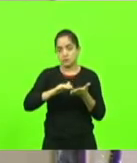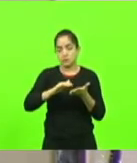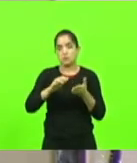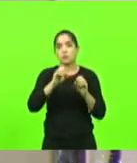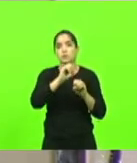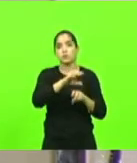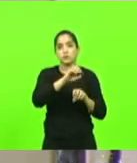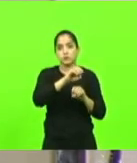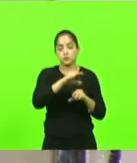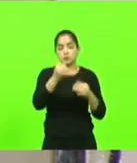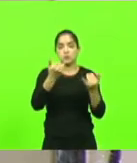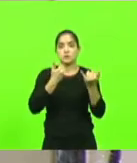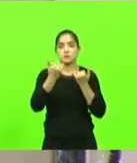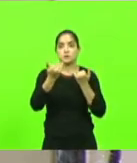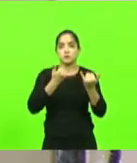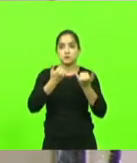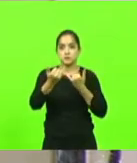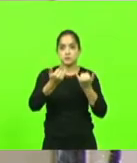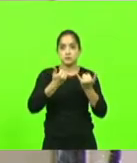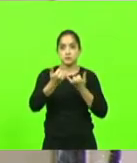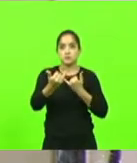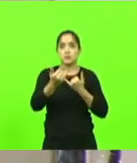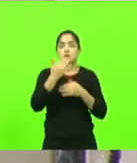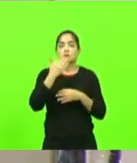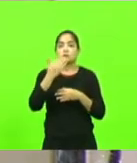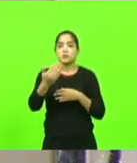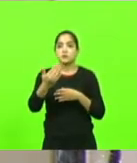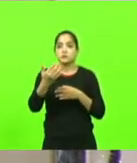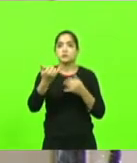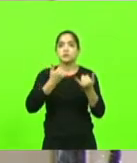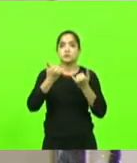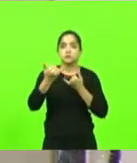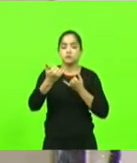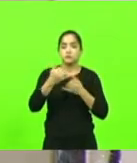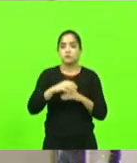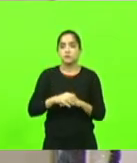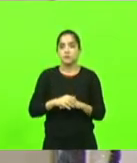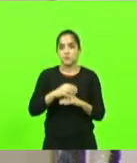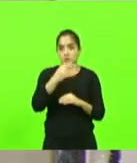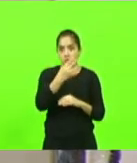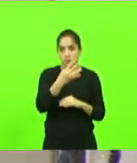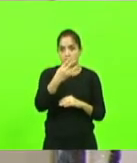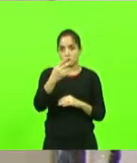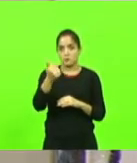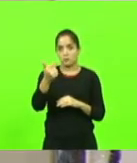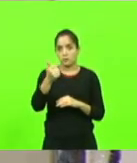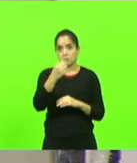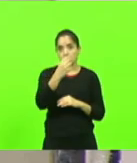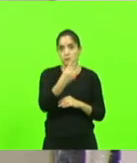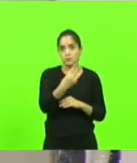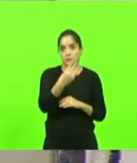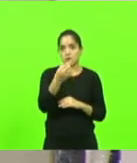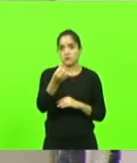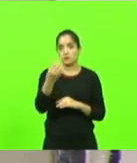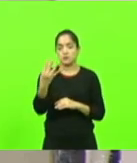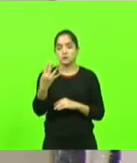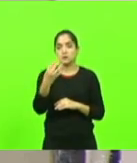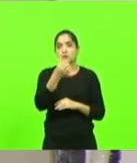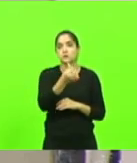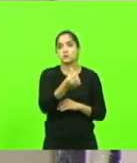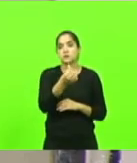Educação informações atualizadas acerca dos pedidos de informação números 412, 364